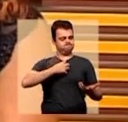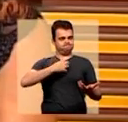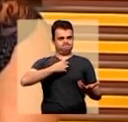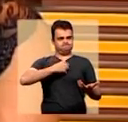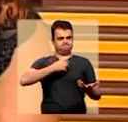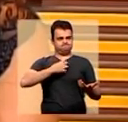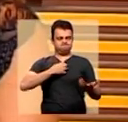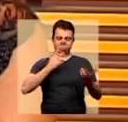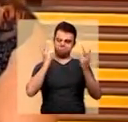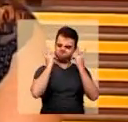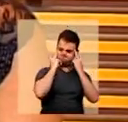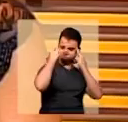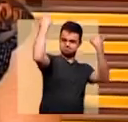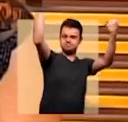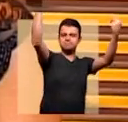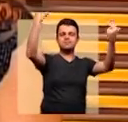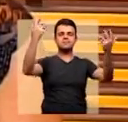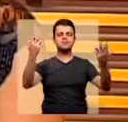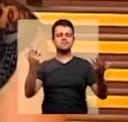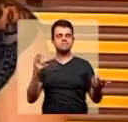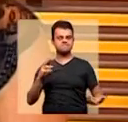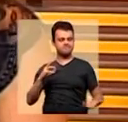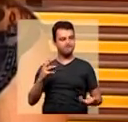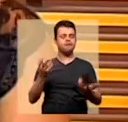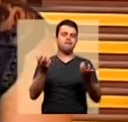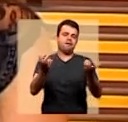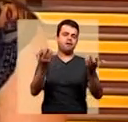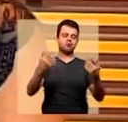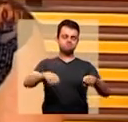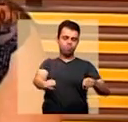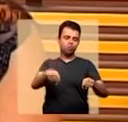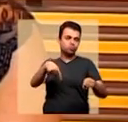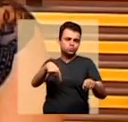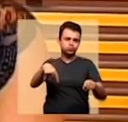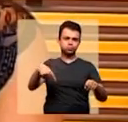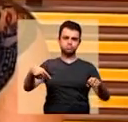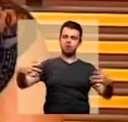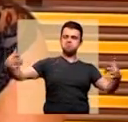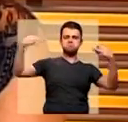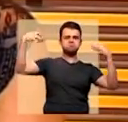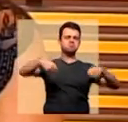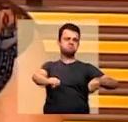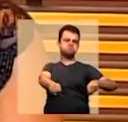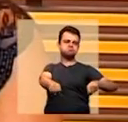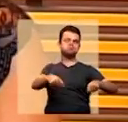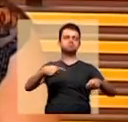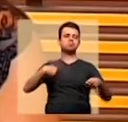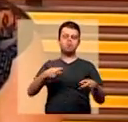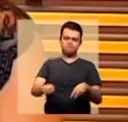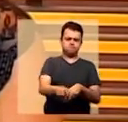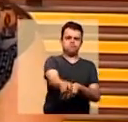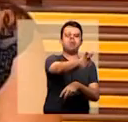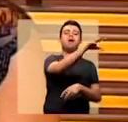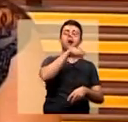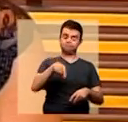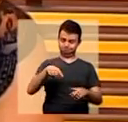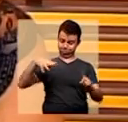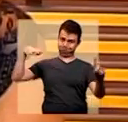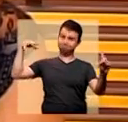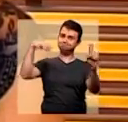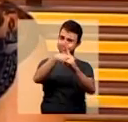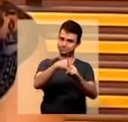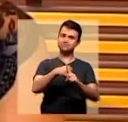esse ímpeto, né, de se arriscar mais. Sim. Então, por isso, e como a motocicleta ela expõe mais as pessoas, consequentemente o risco